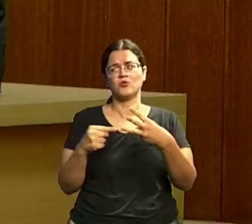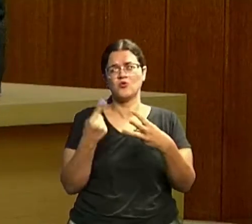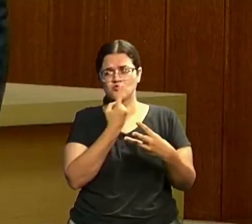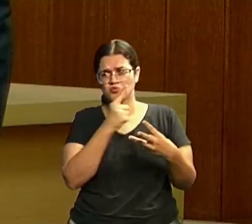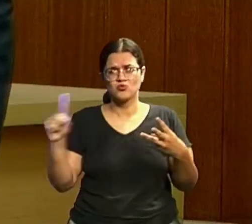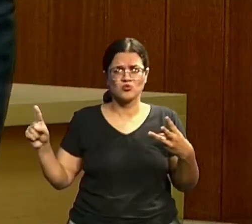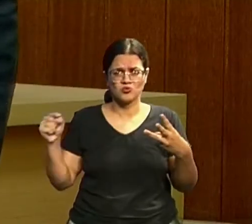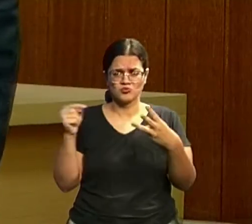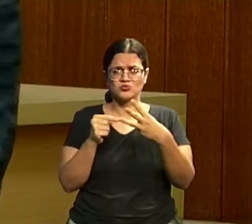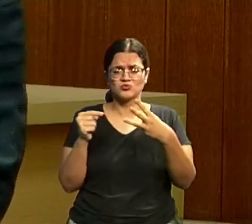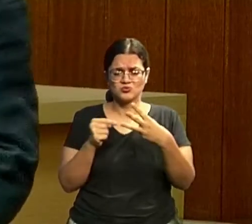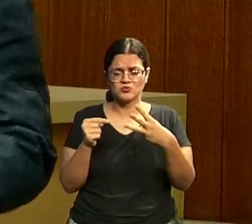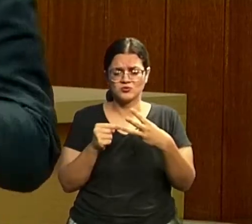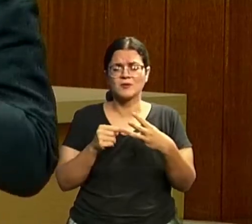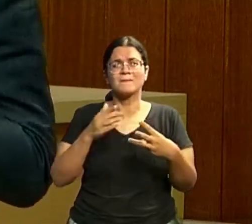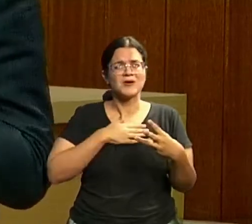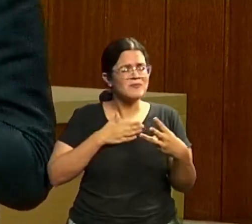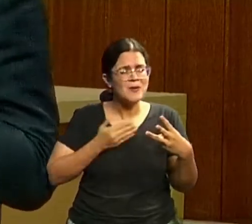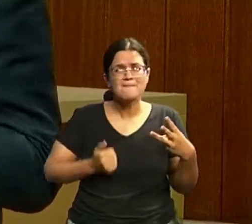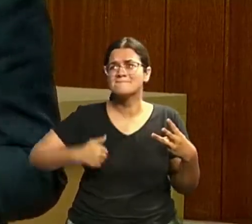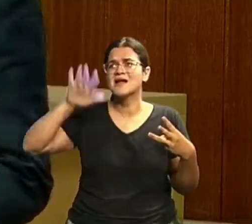senhoras e senhores, não, e para mim